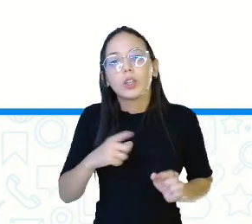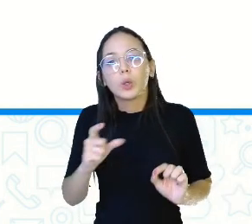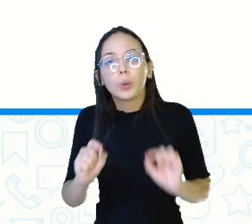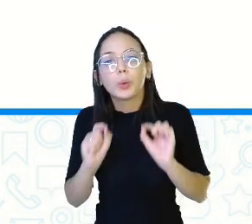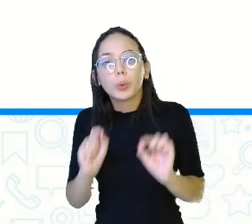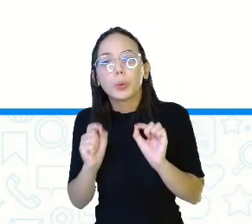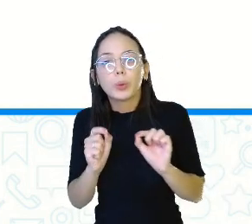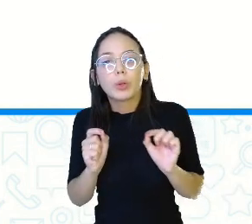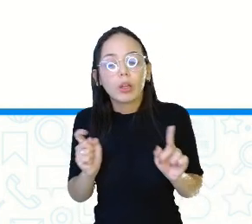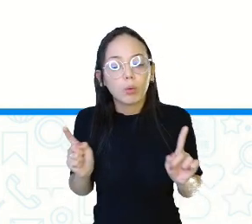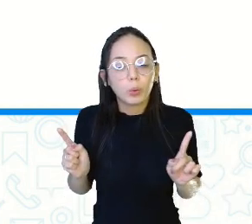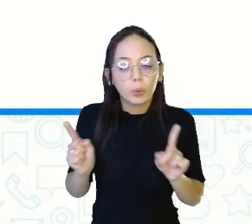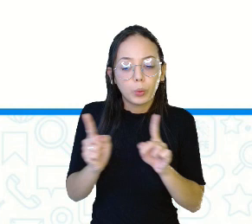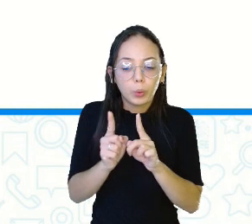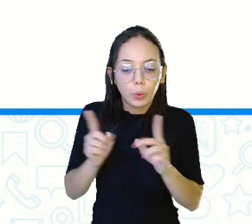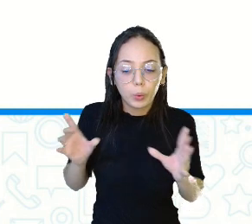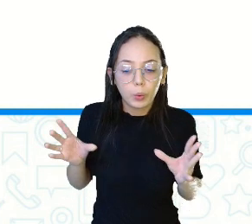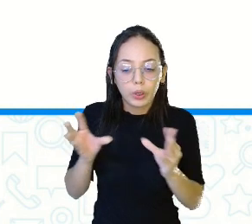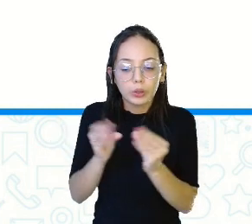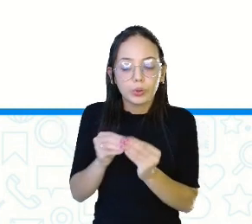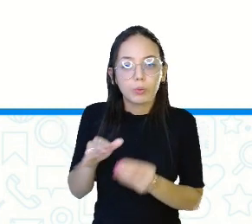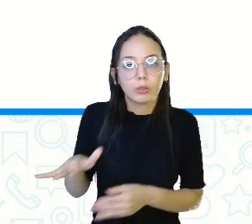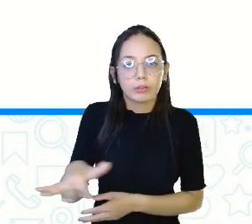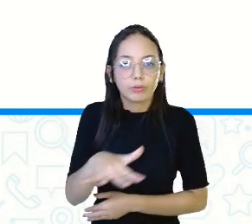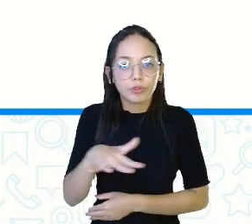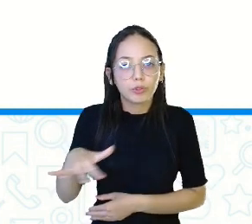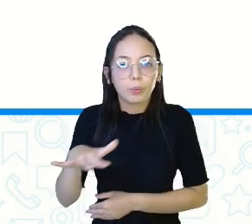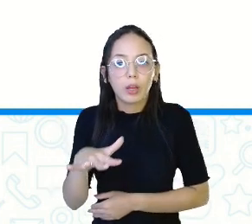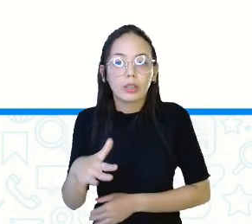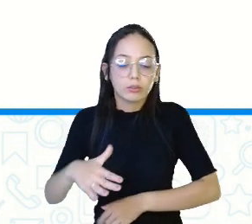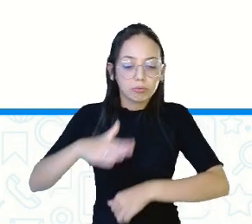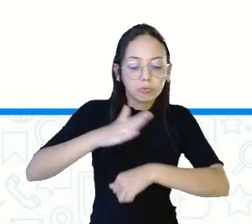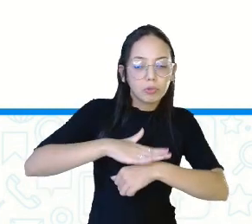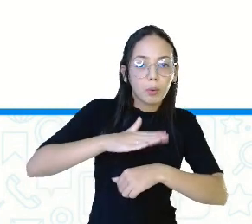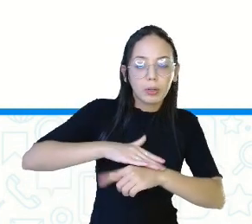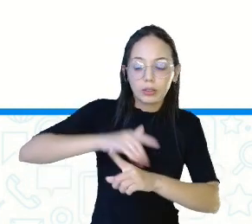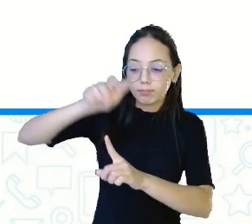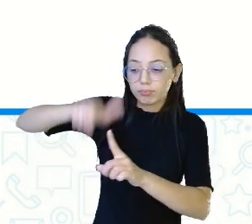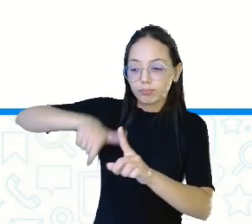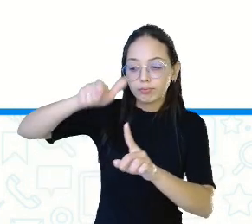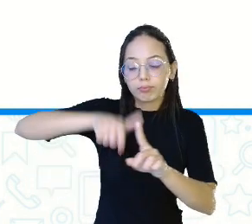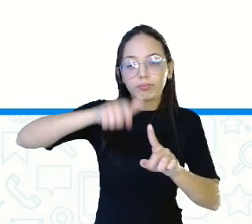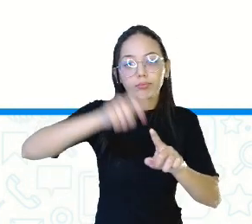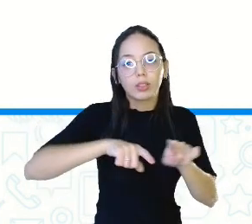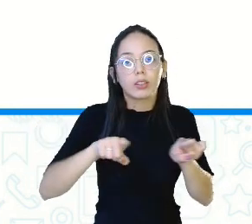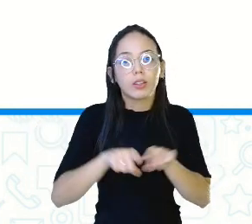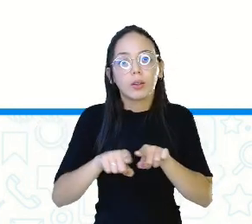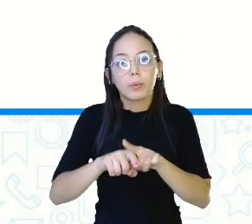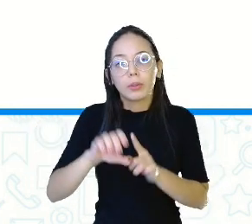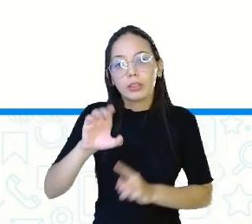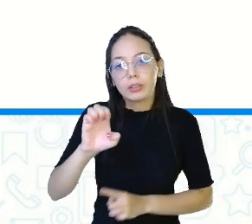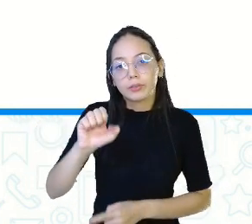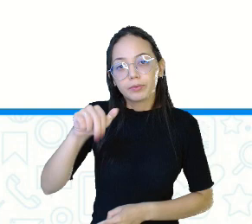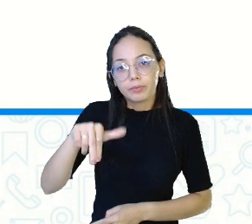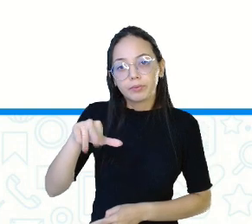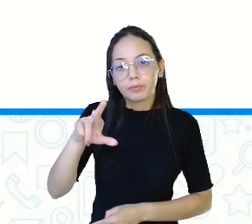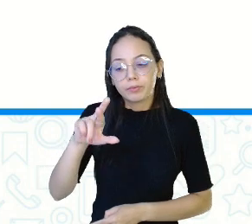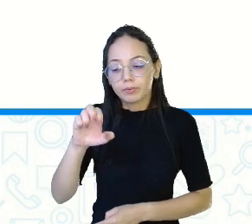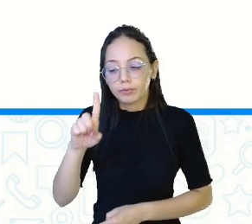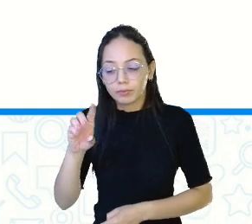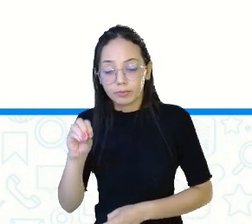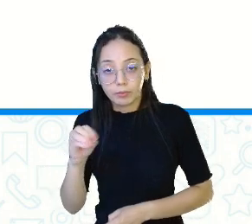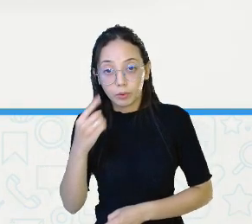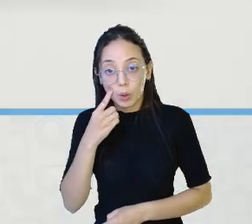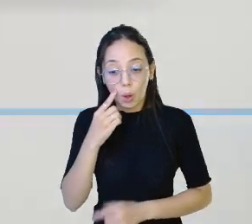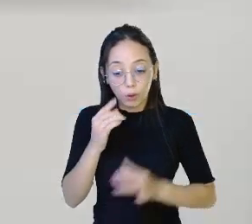breve ambientação do espaço, do tempo, das personagens e enredo. Fica atento nisso aí, que no final